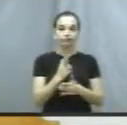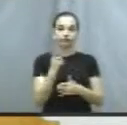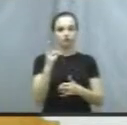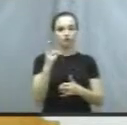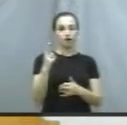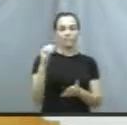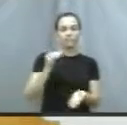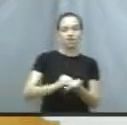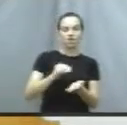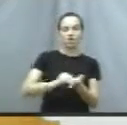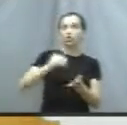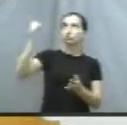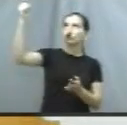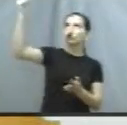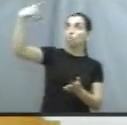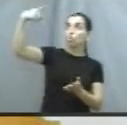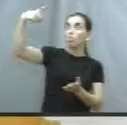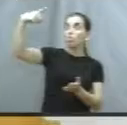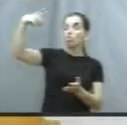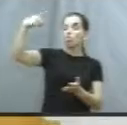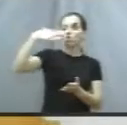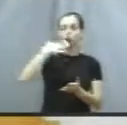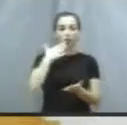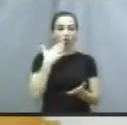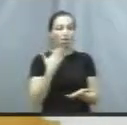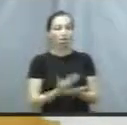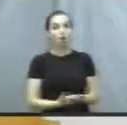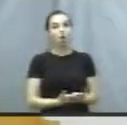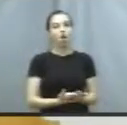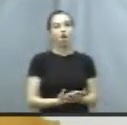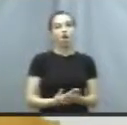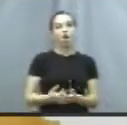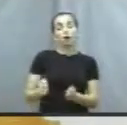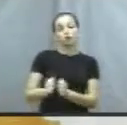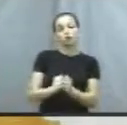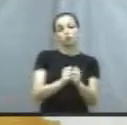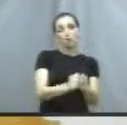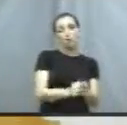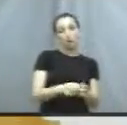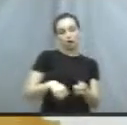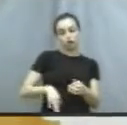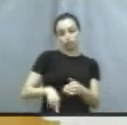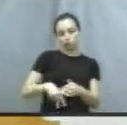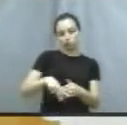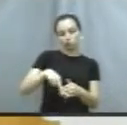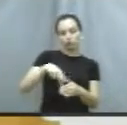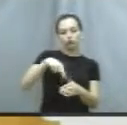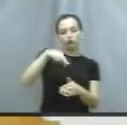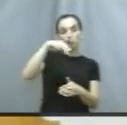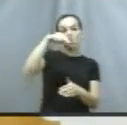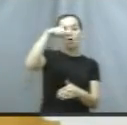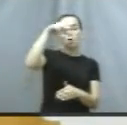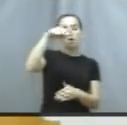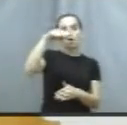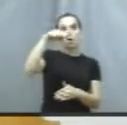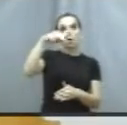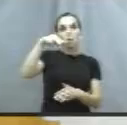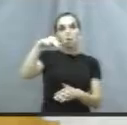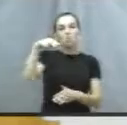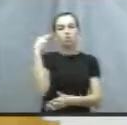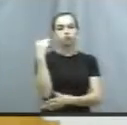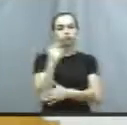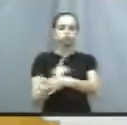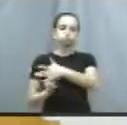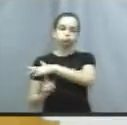é uma coisa absurda. Assim, a gente, perto daquelas escadas ali, a concentração do mato é tão densa e grande que se